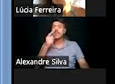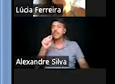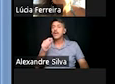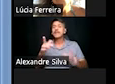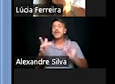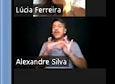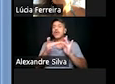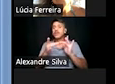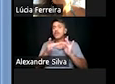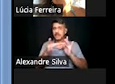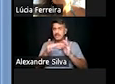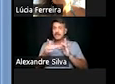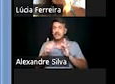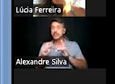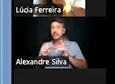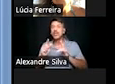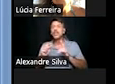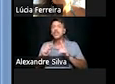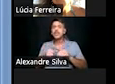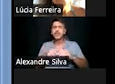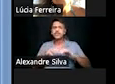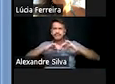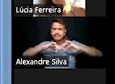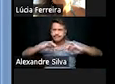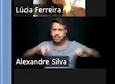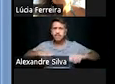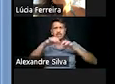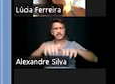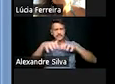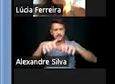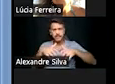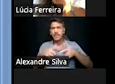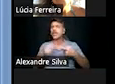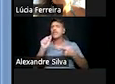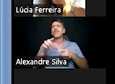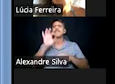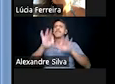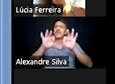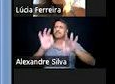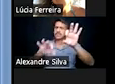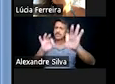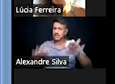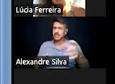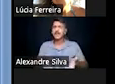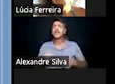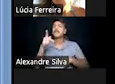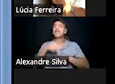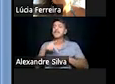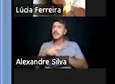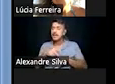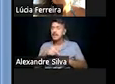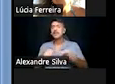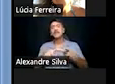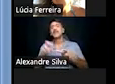contato de abrir a terra, quer seja pela escavação ativa para plantar numa pedreira, ou para abrir